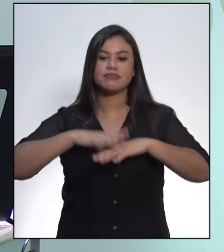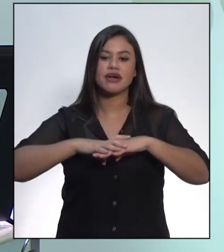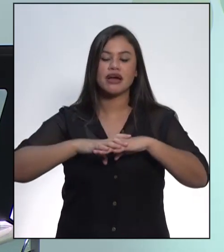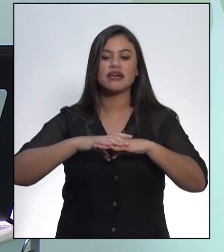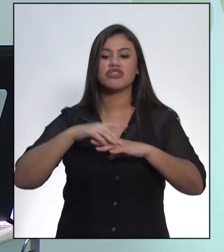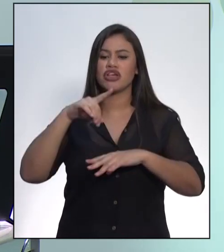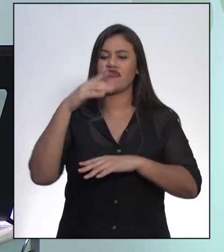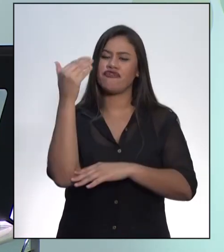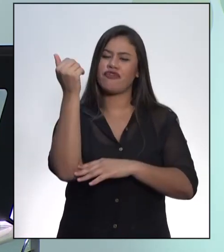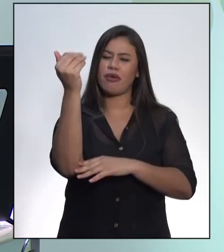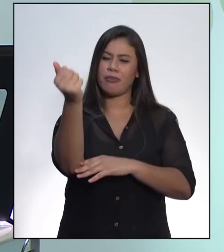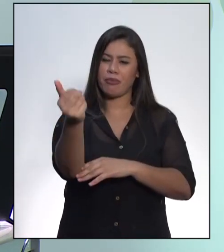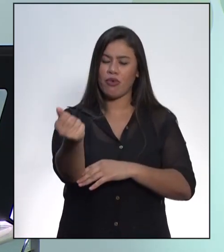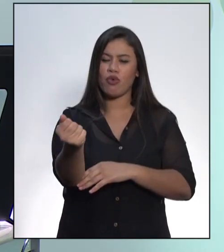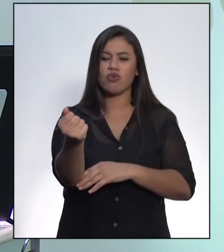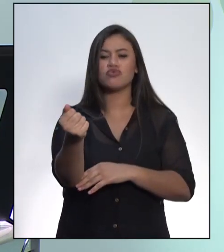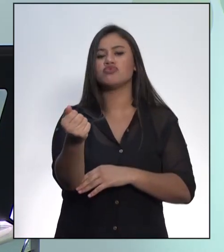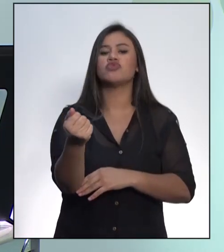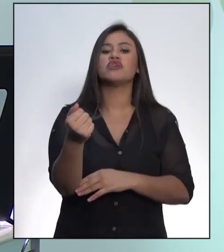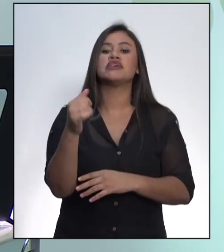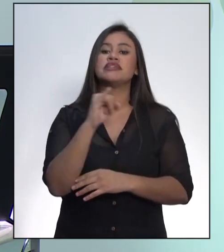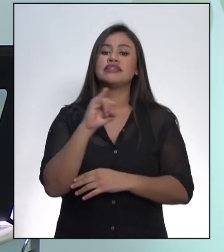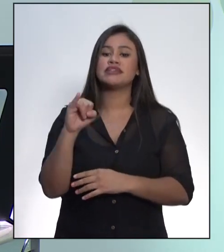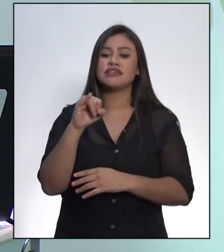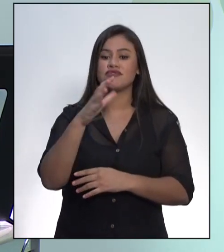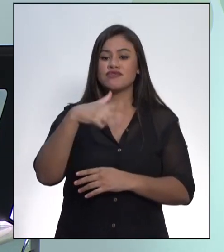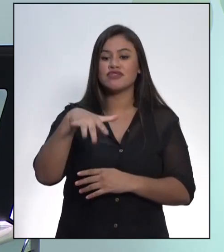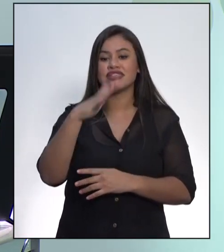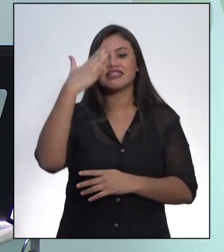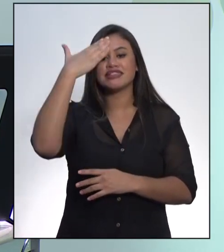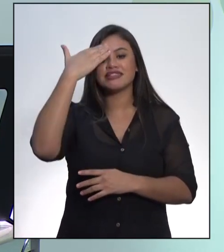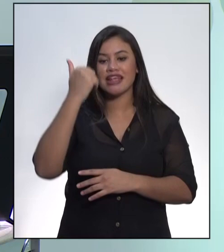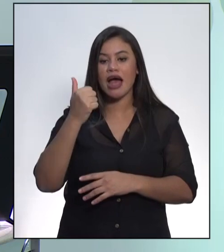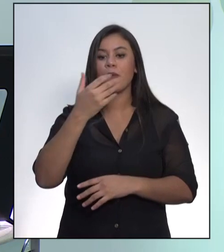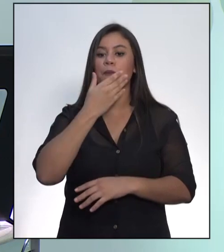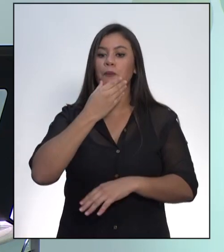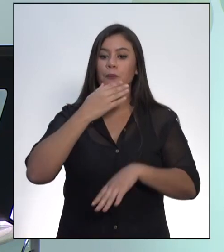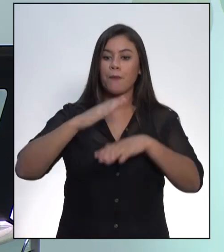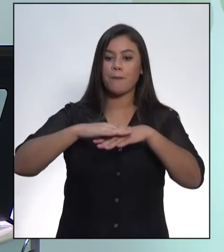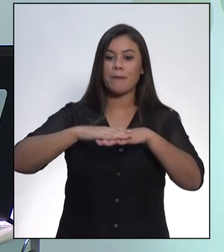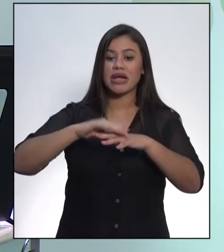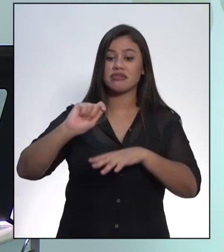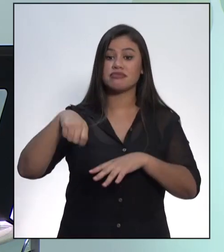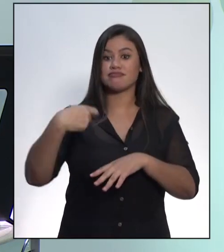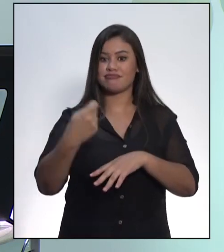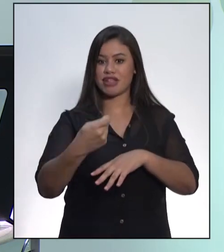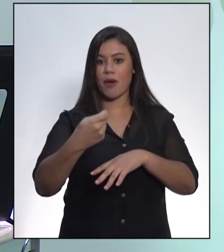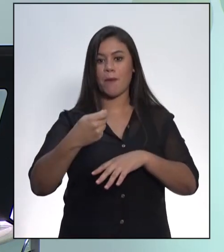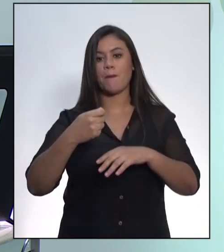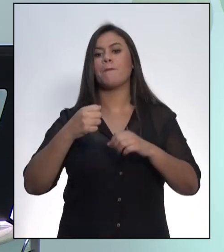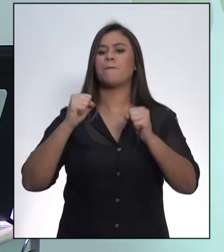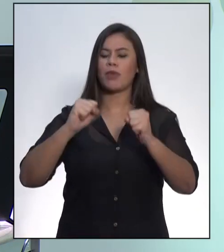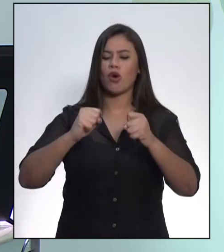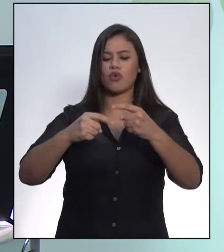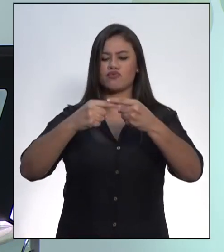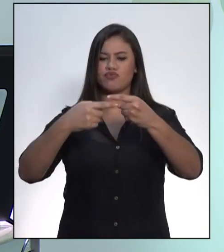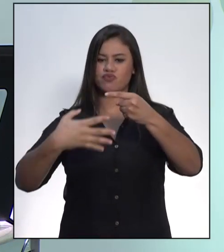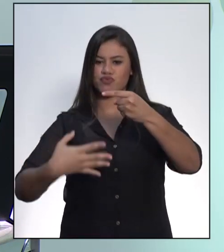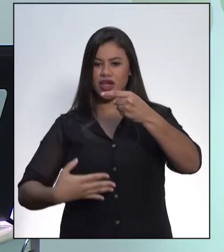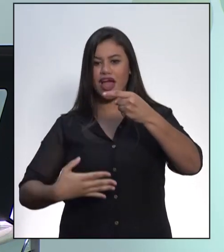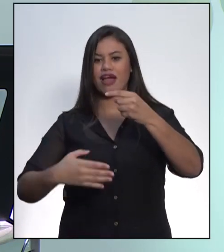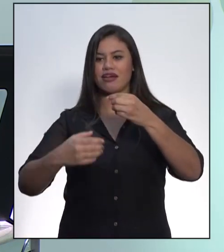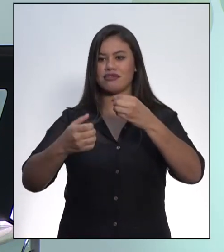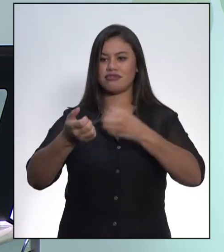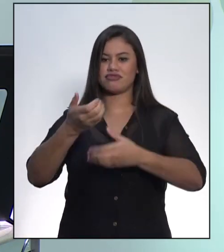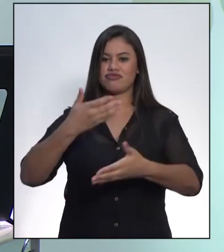se alguém souber, coloca no chat. Se vocês souberem quem foi o matemático que fez, se vocês não souberem, eu vou deixar para o professor de